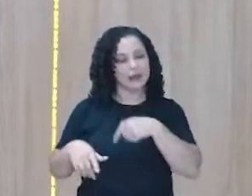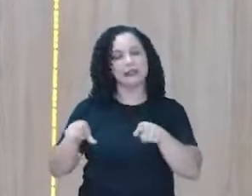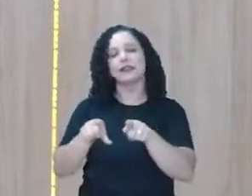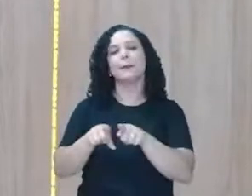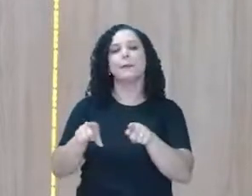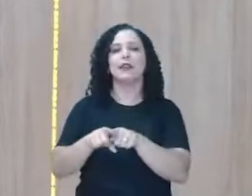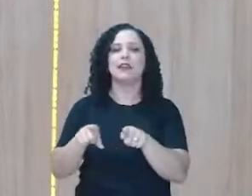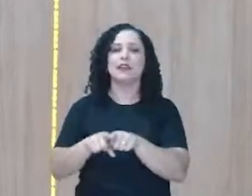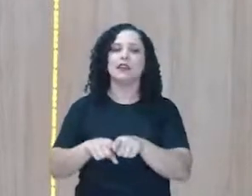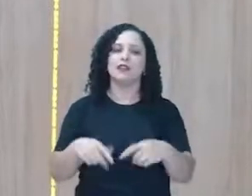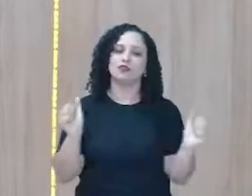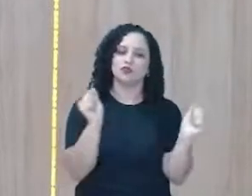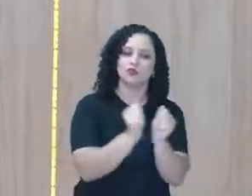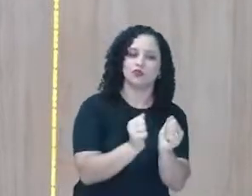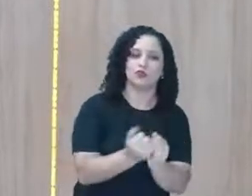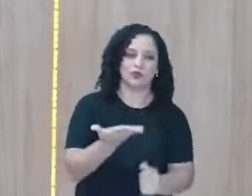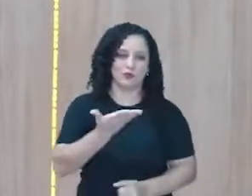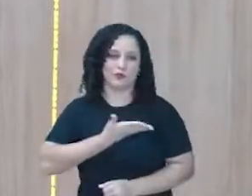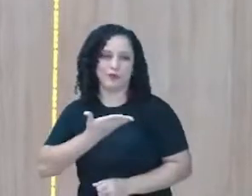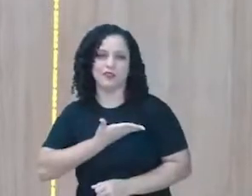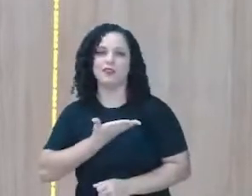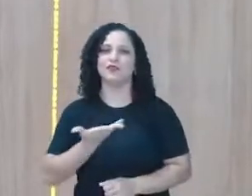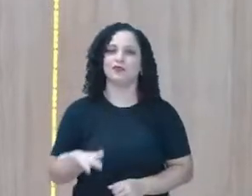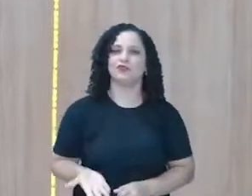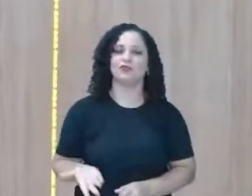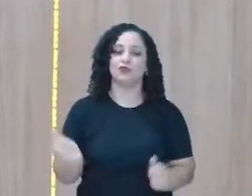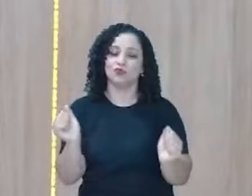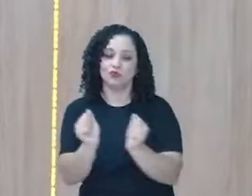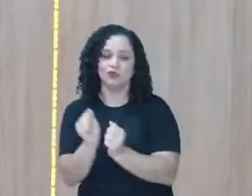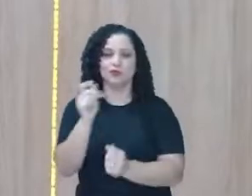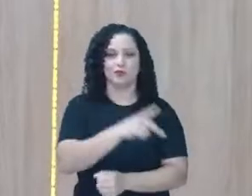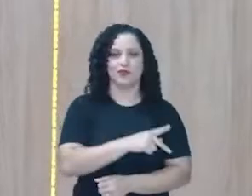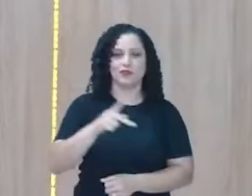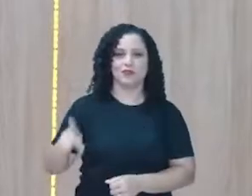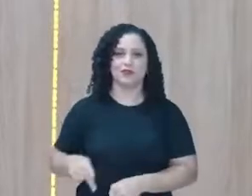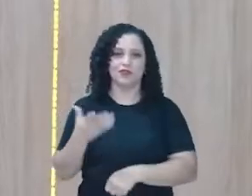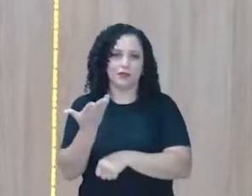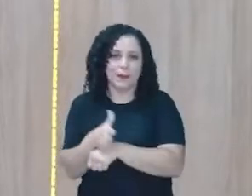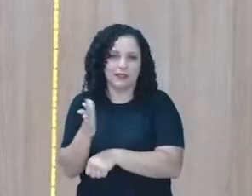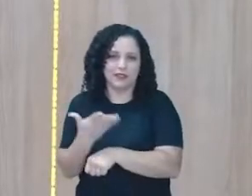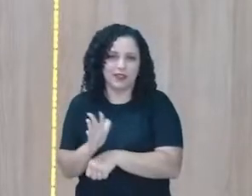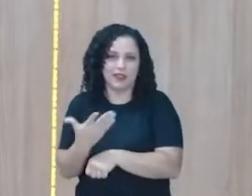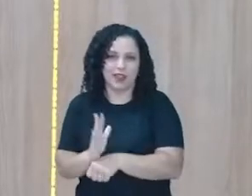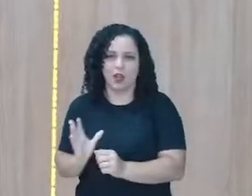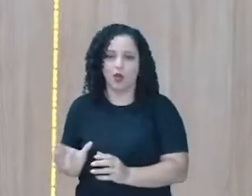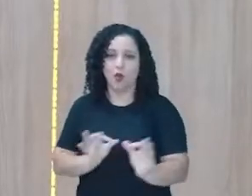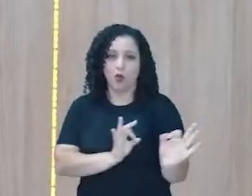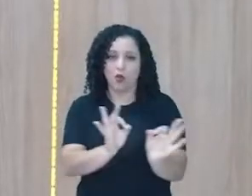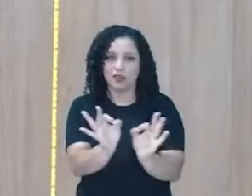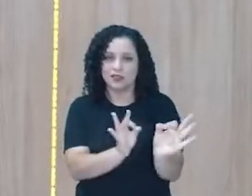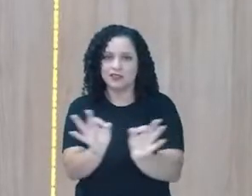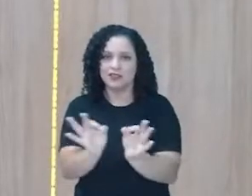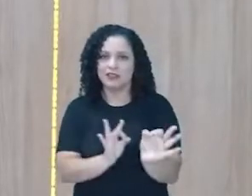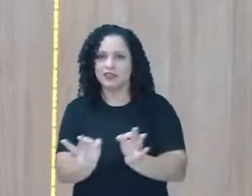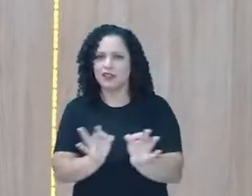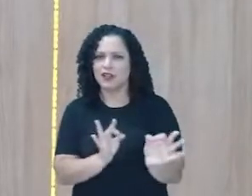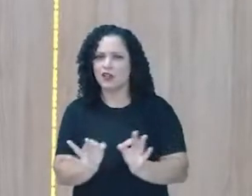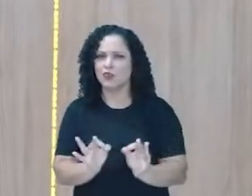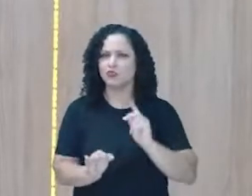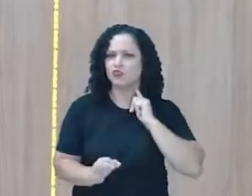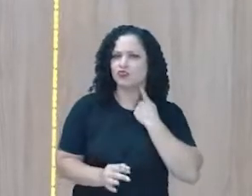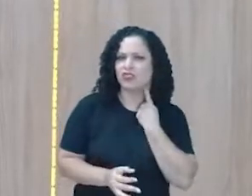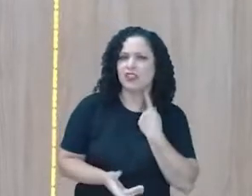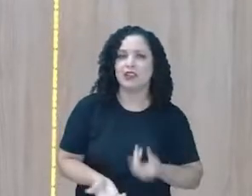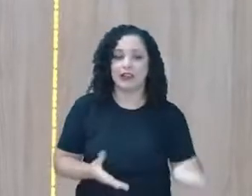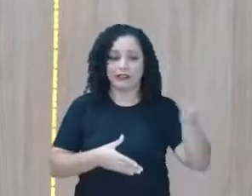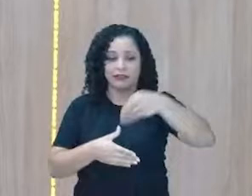se mobilizar com seus colegas, seus professores para fazer a prática da coleta, né? A separação dos resíduos dentro